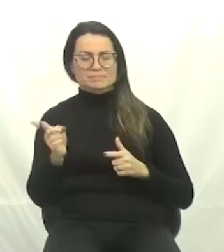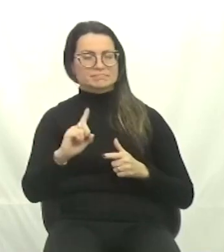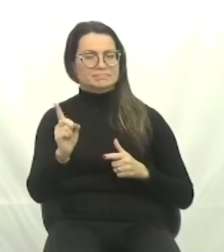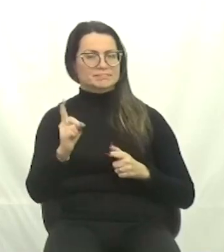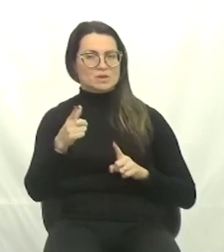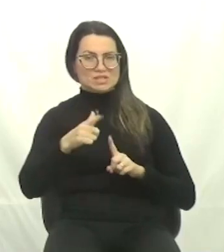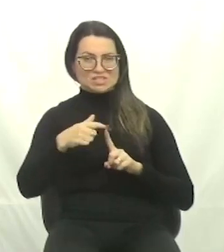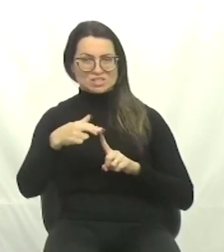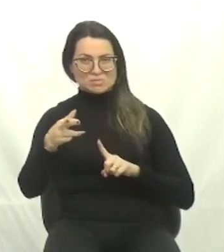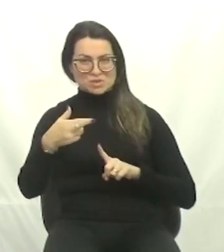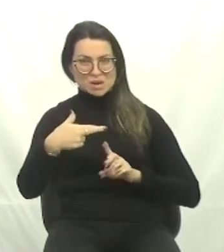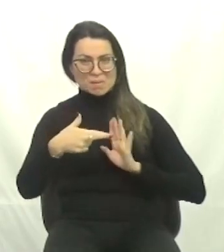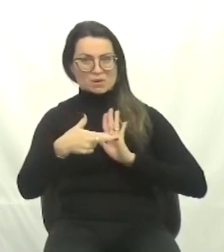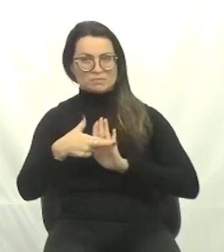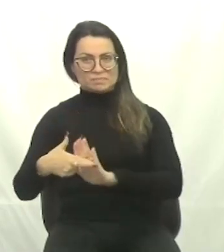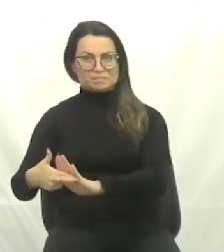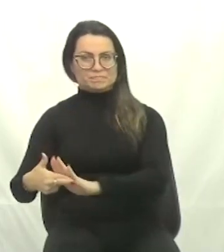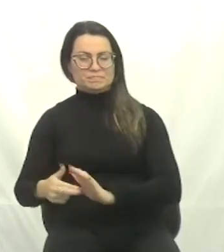a partir de agora.